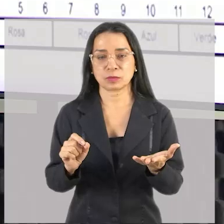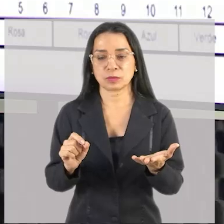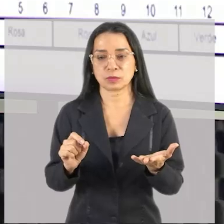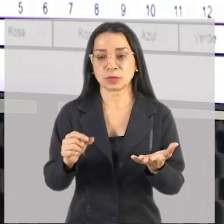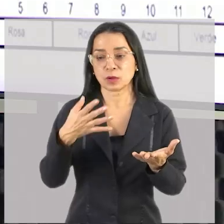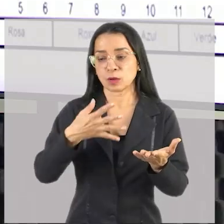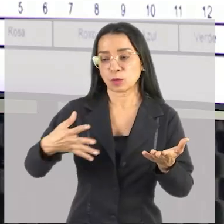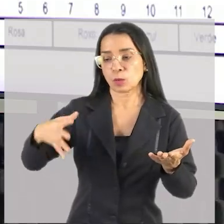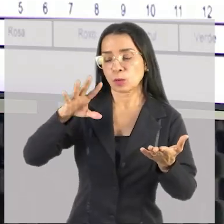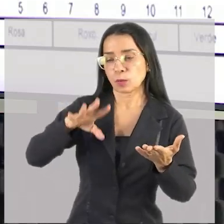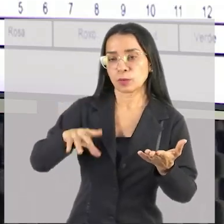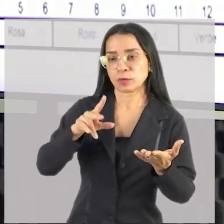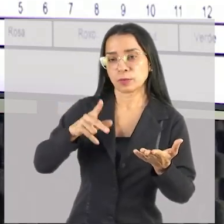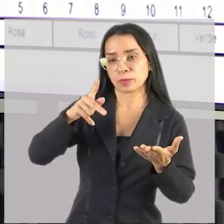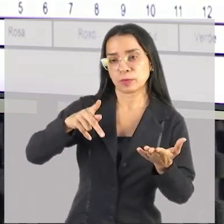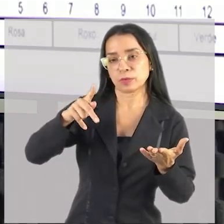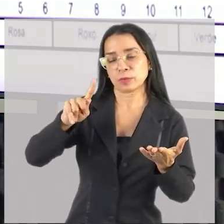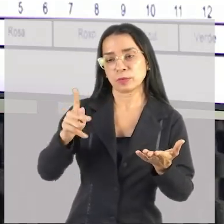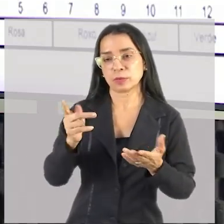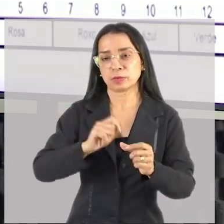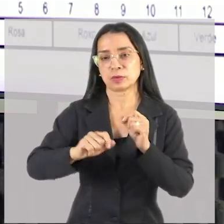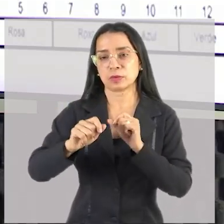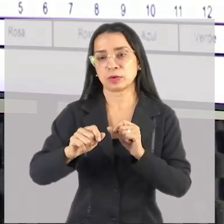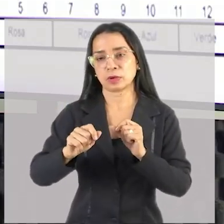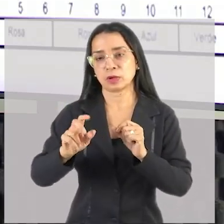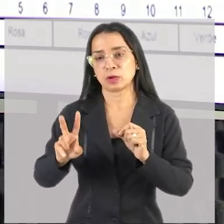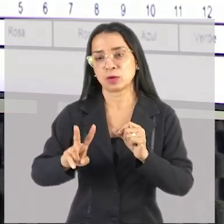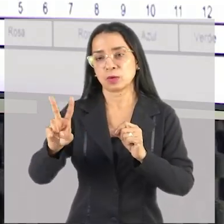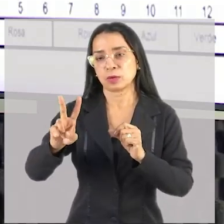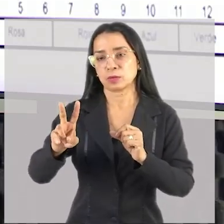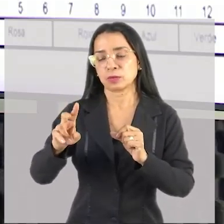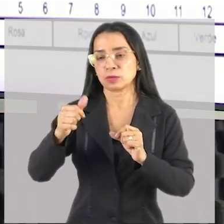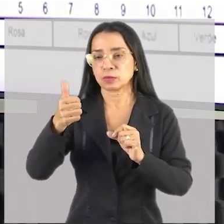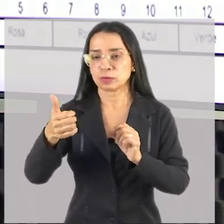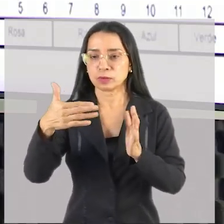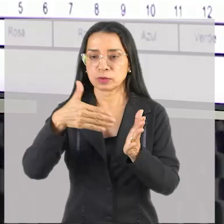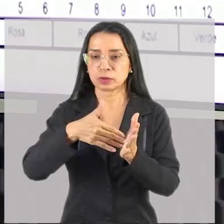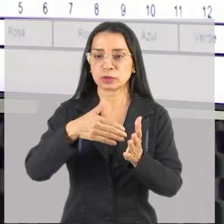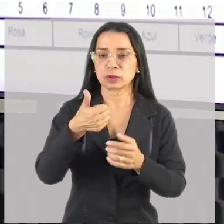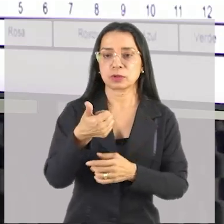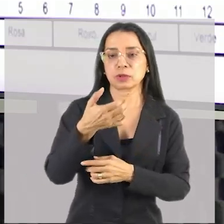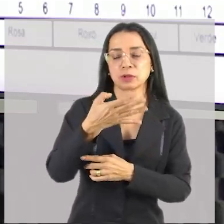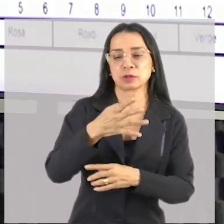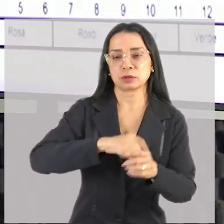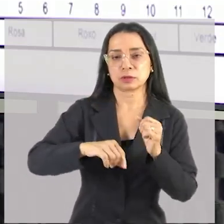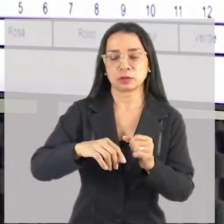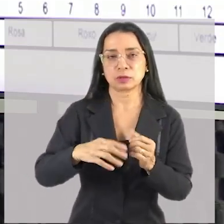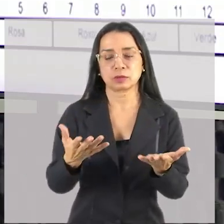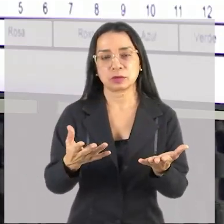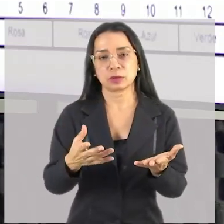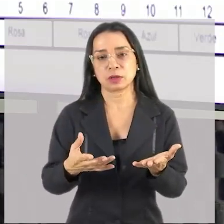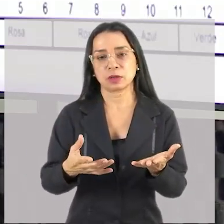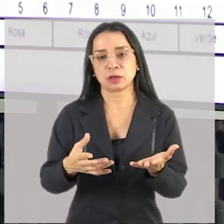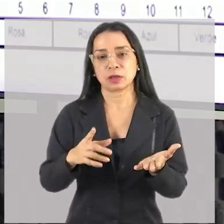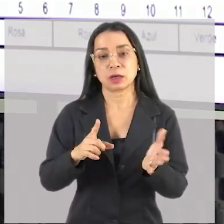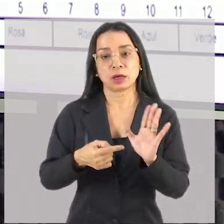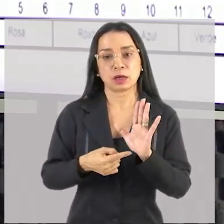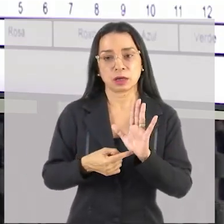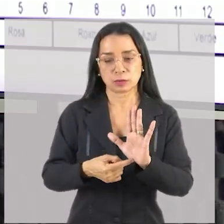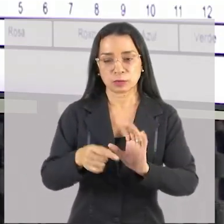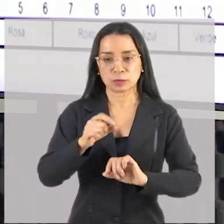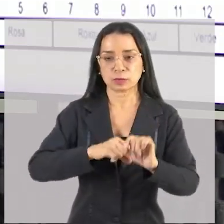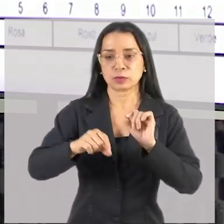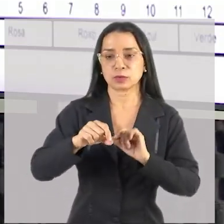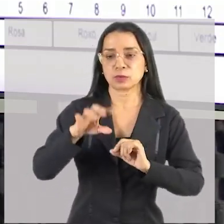tá? Com valores de 1 até 14, como mostrado a seguir. Então a questão te deu uma escala de pH,